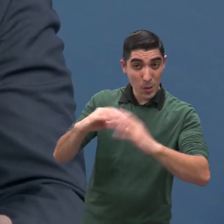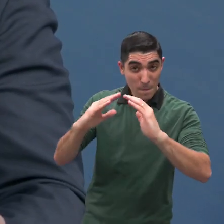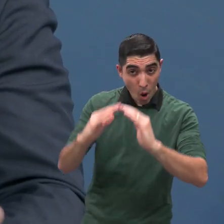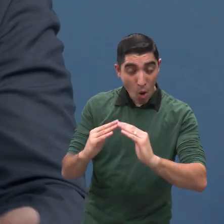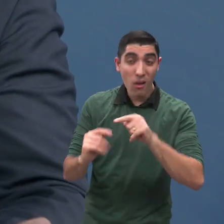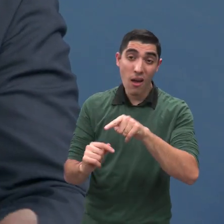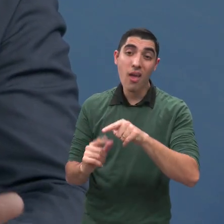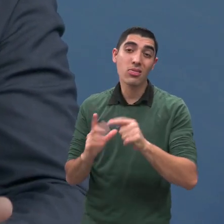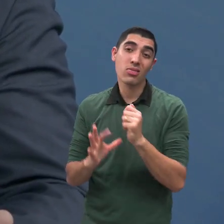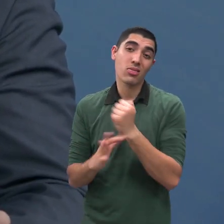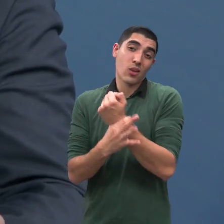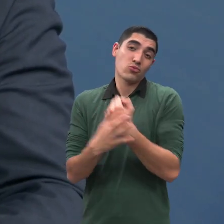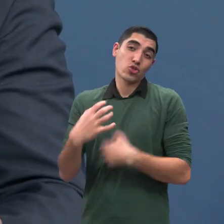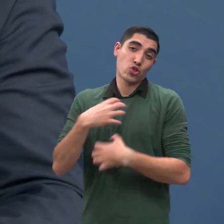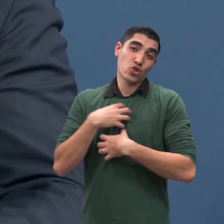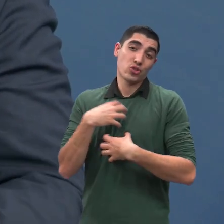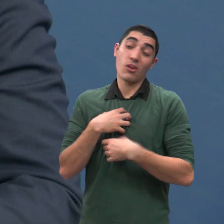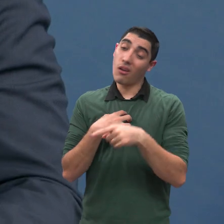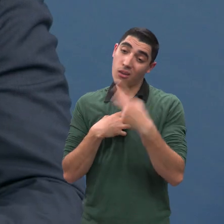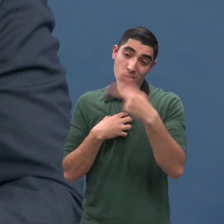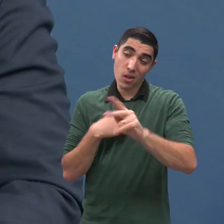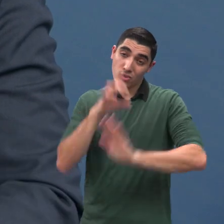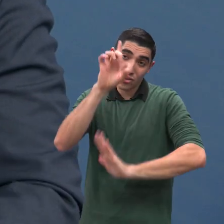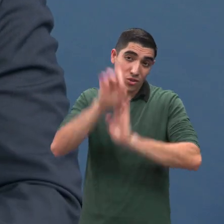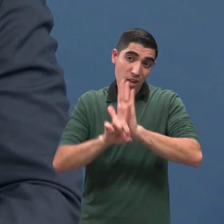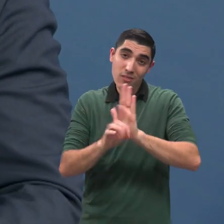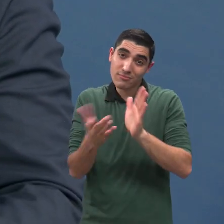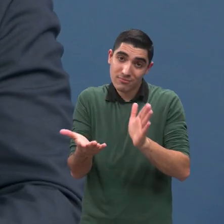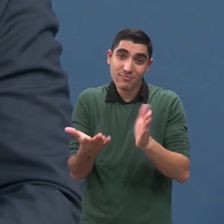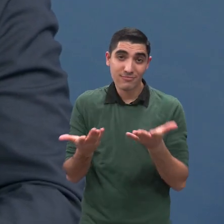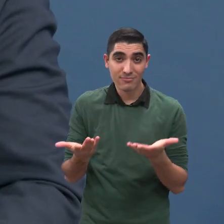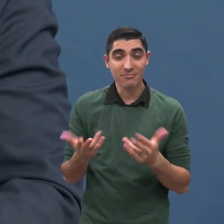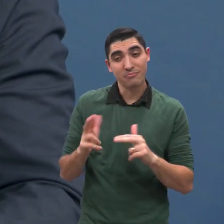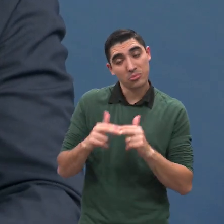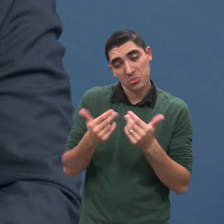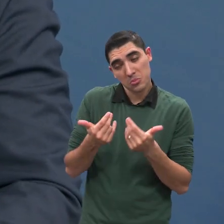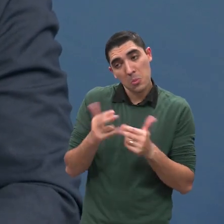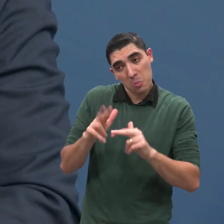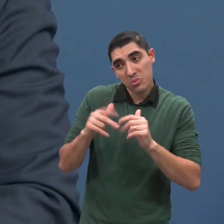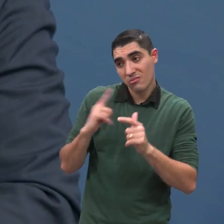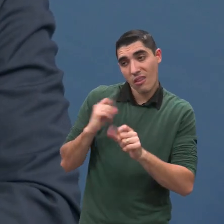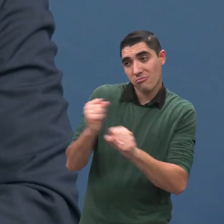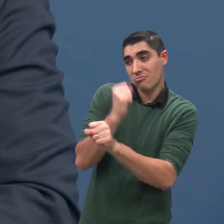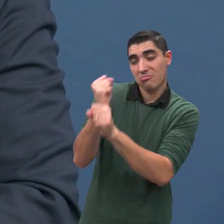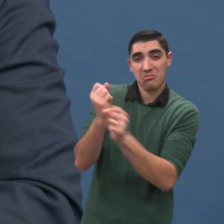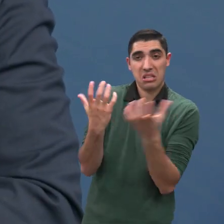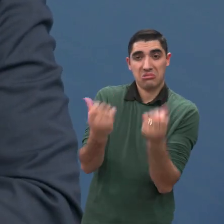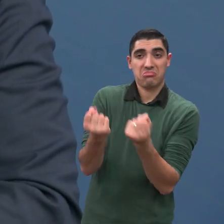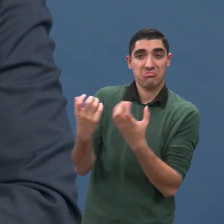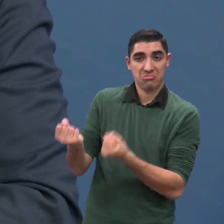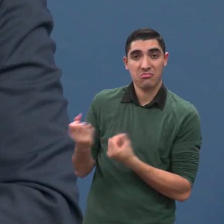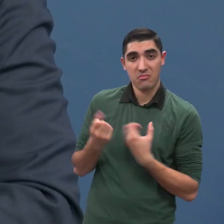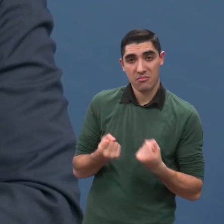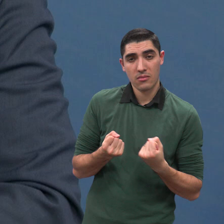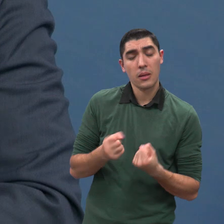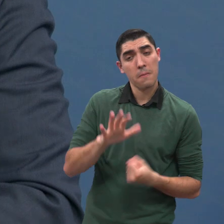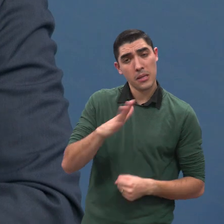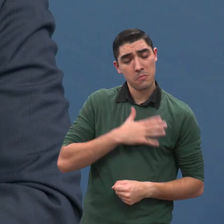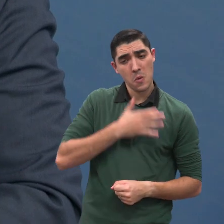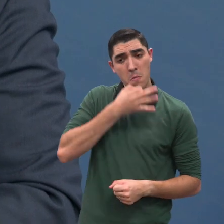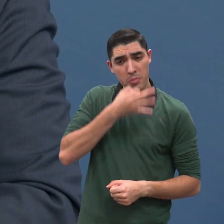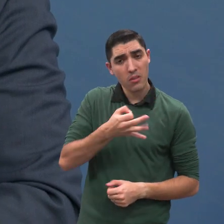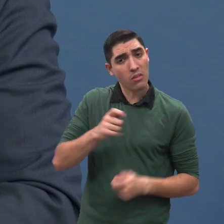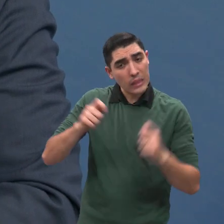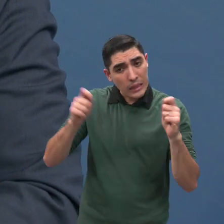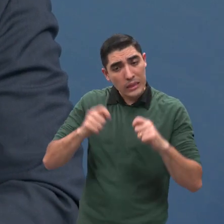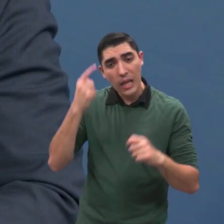lá. É direito? Sim, né? Então, está tudo dentro da lei, então por isso que está tudo aí, né? Mas eu imagino que seja